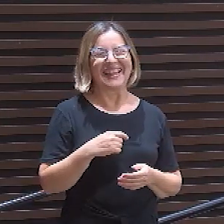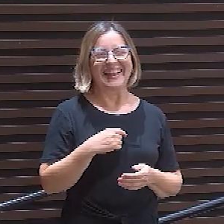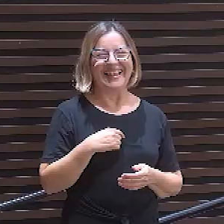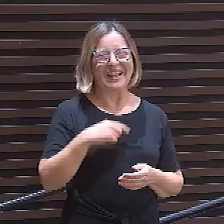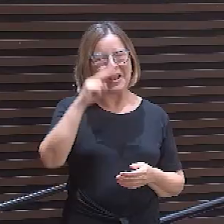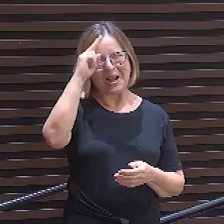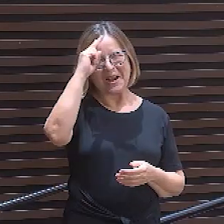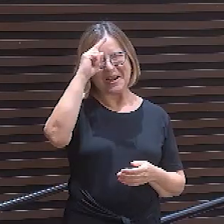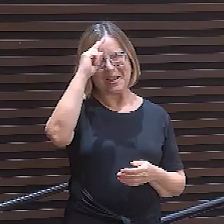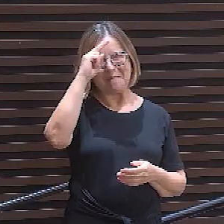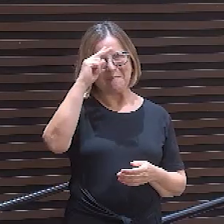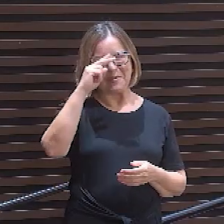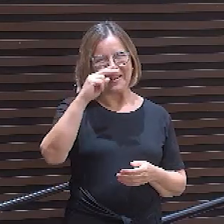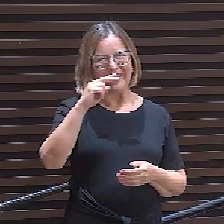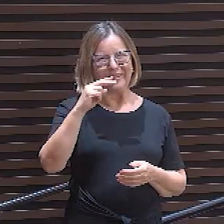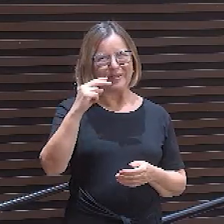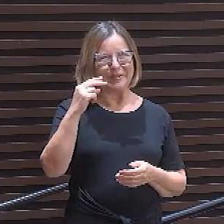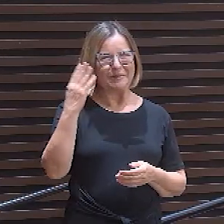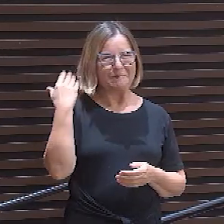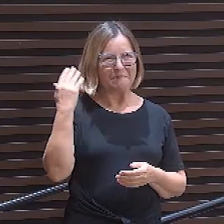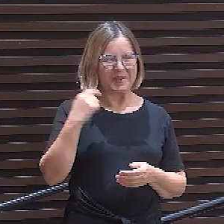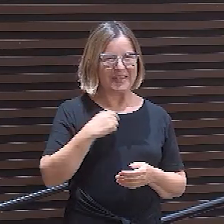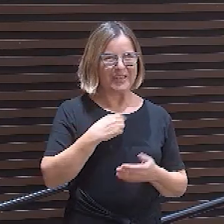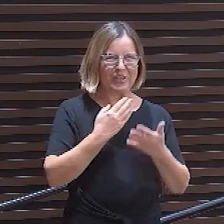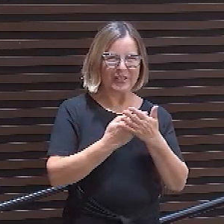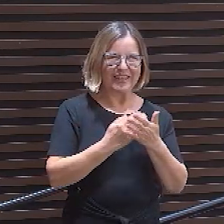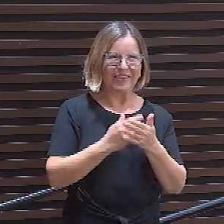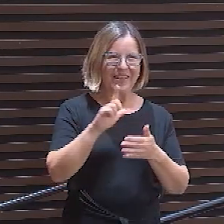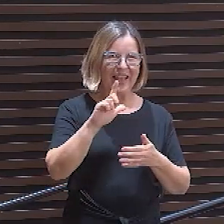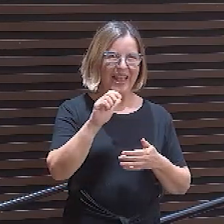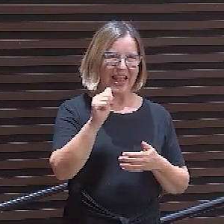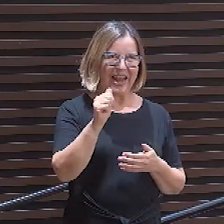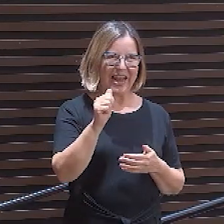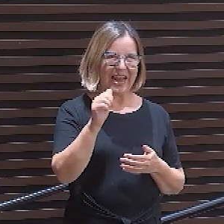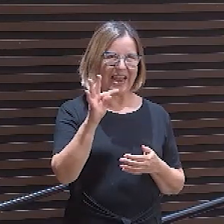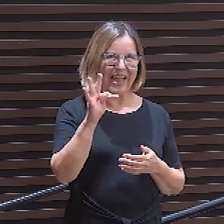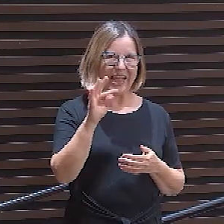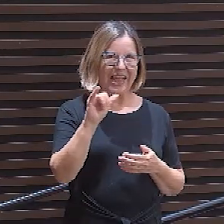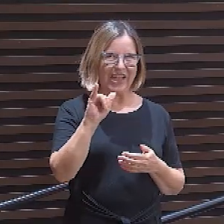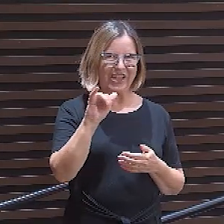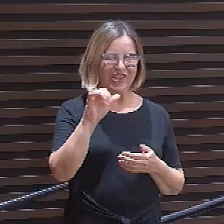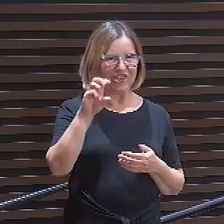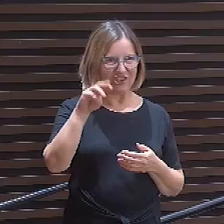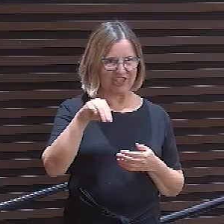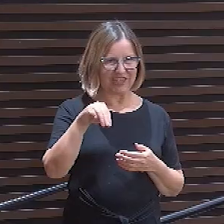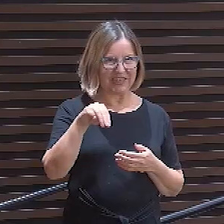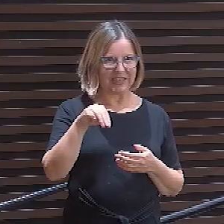quando estudava latim. Não vendo aquilo que é aparente,